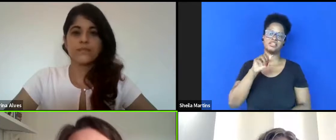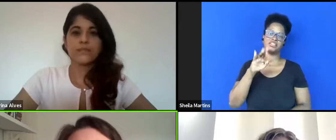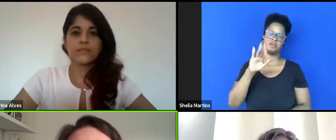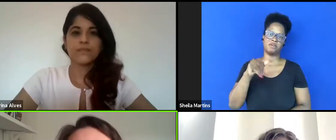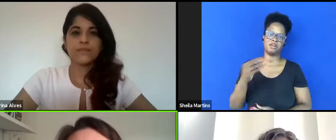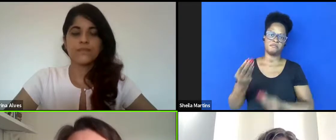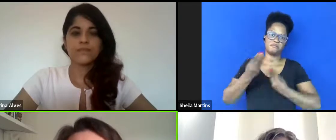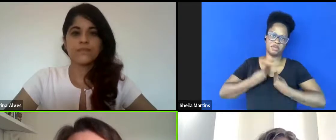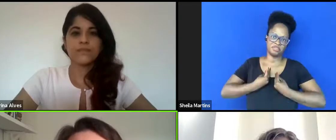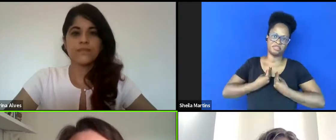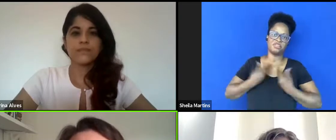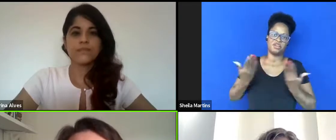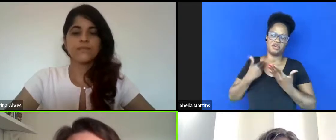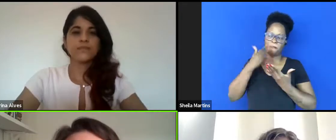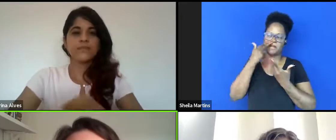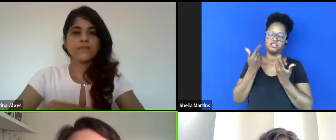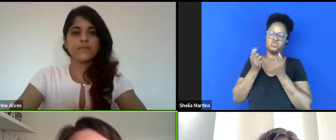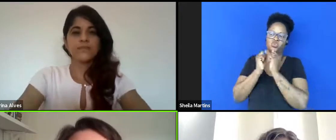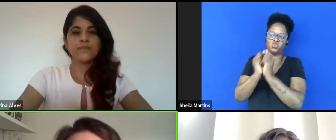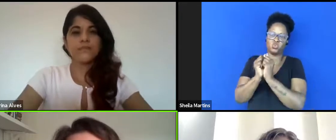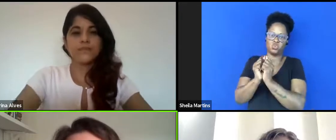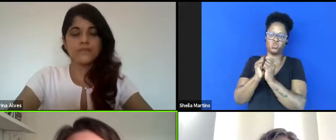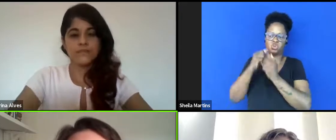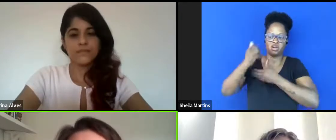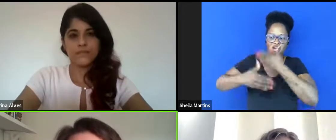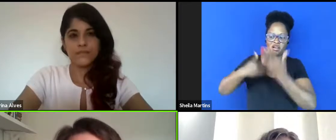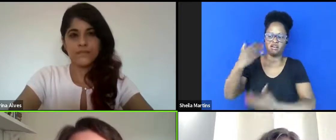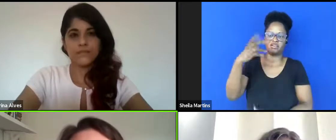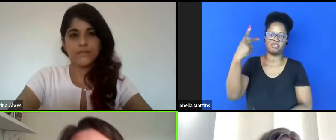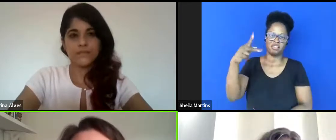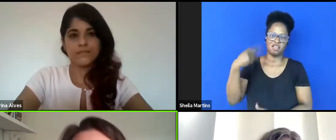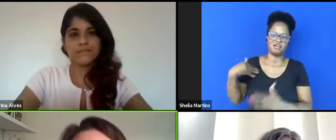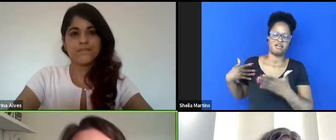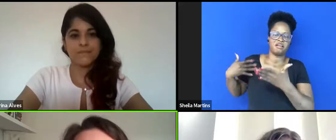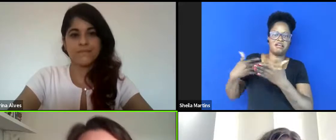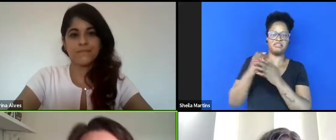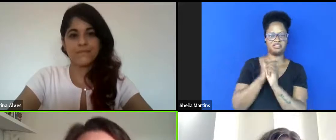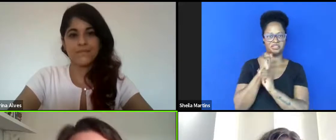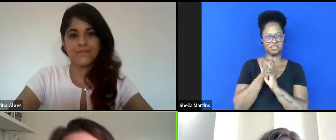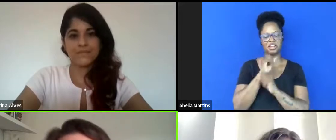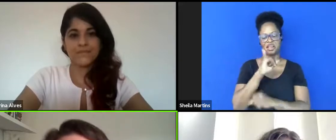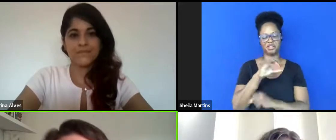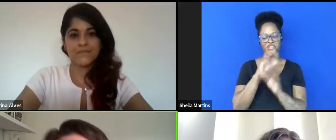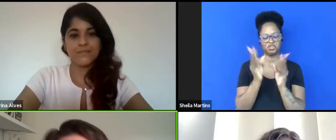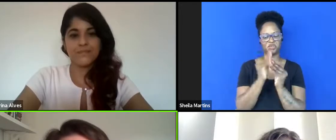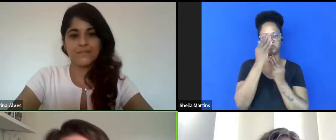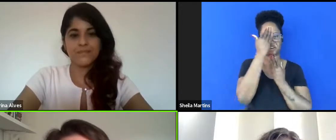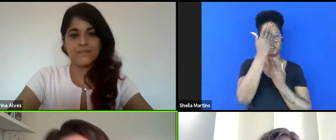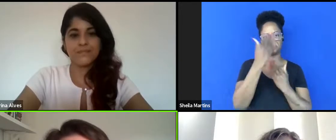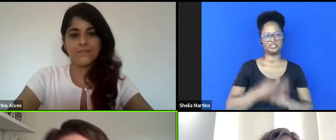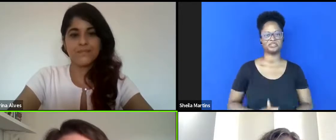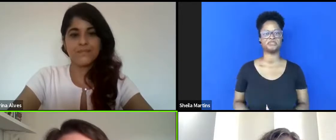de acompanhar essa carreira científica dela ao longo de todos esses anos. É isso. Muito obrigado.